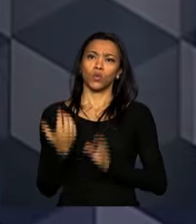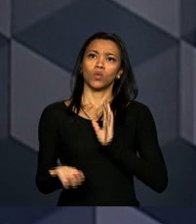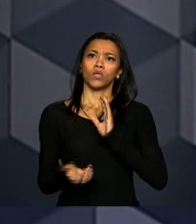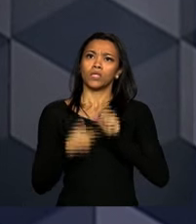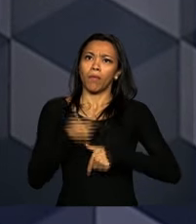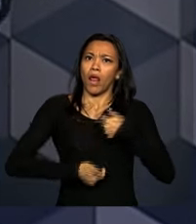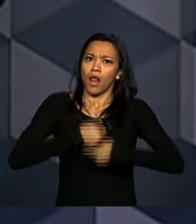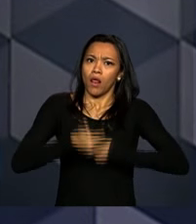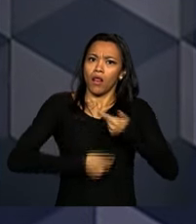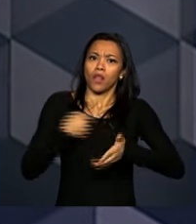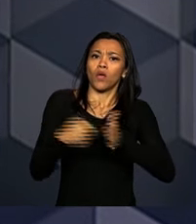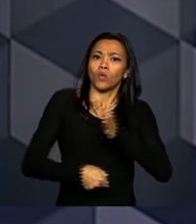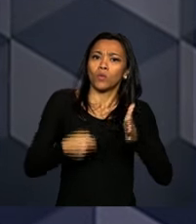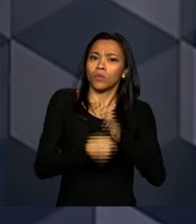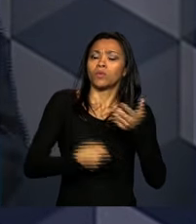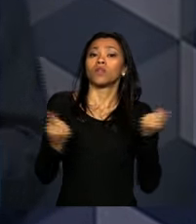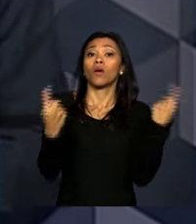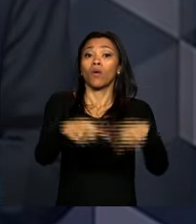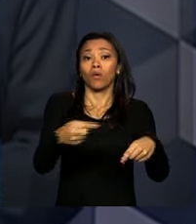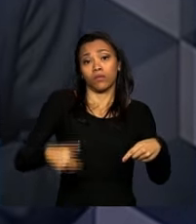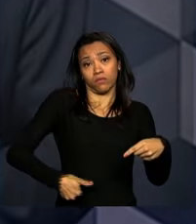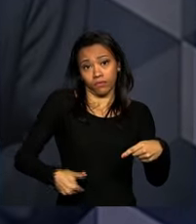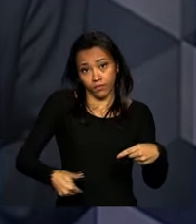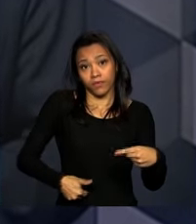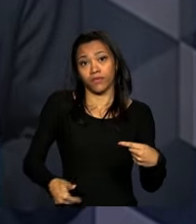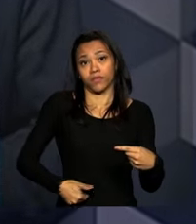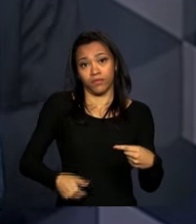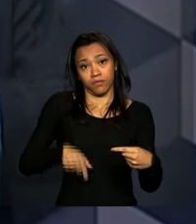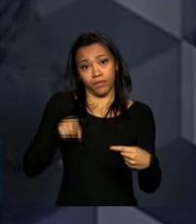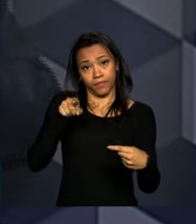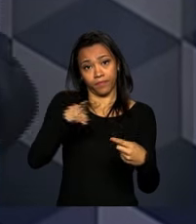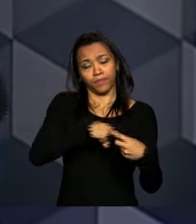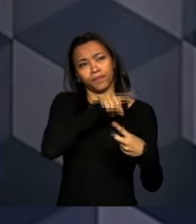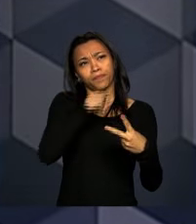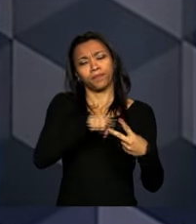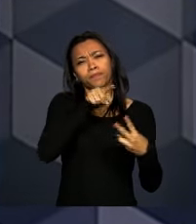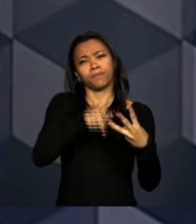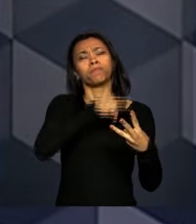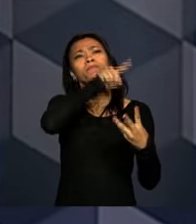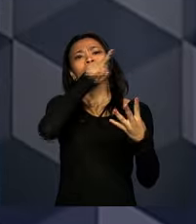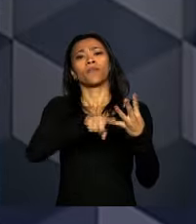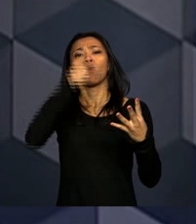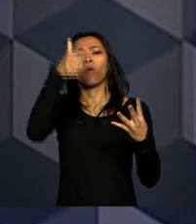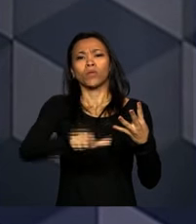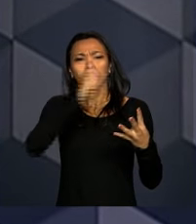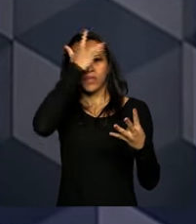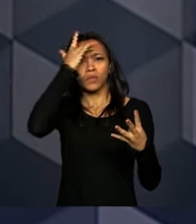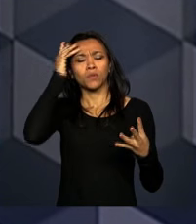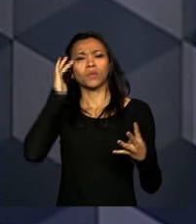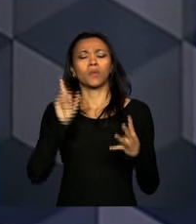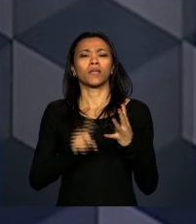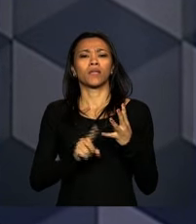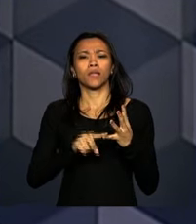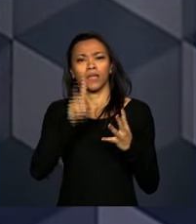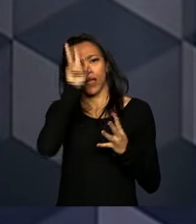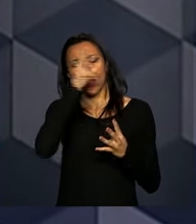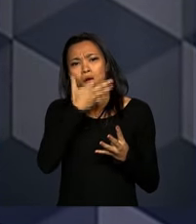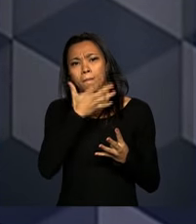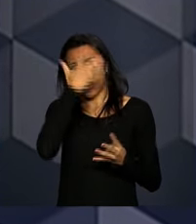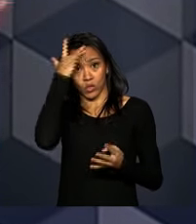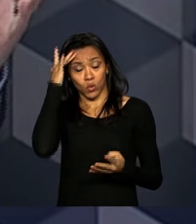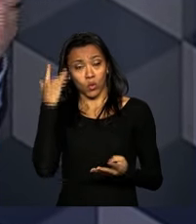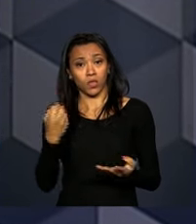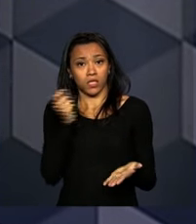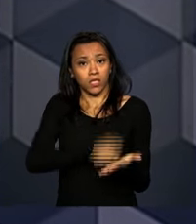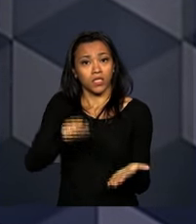vida à luta contra a fome. Vieram no meu coração a imagem e lembrança de escritores